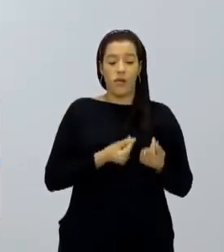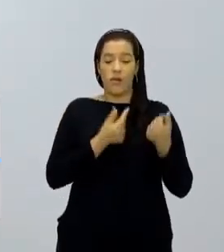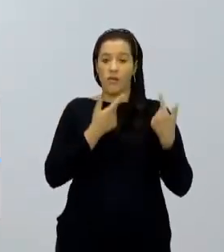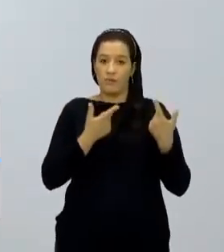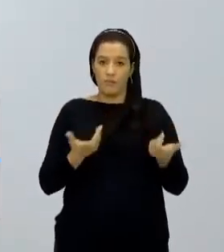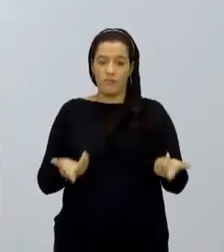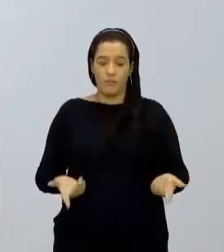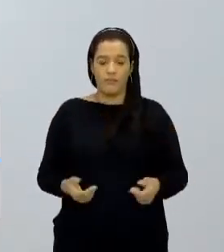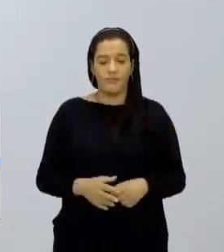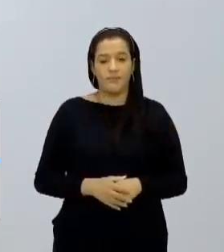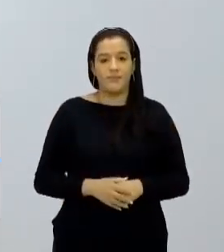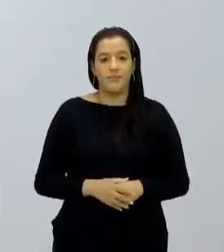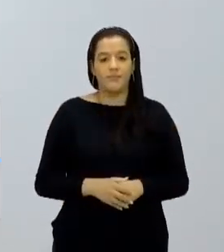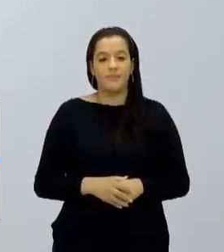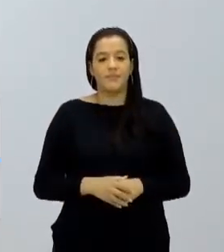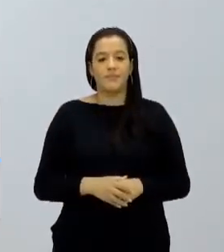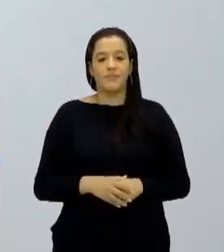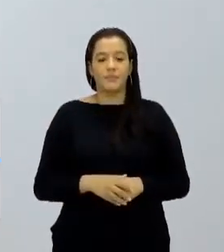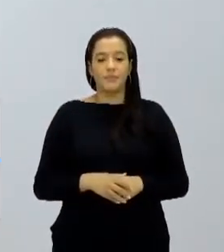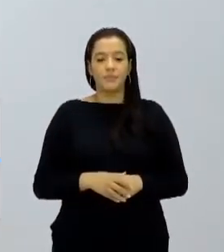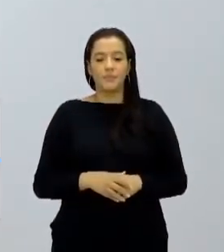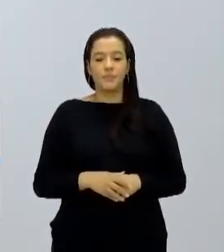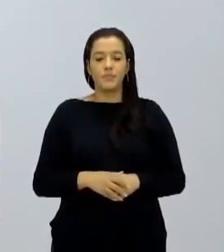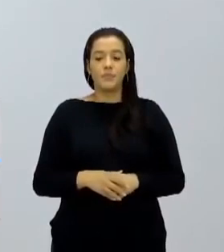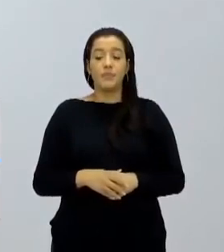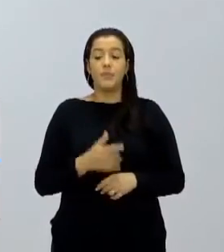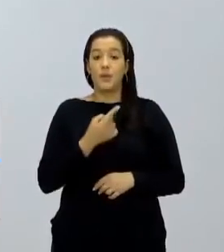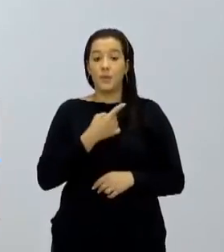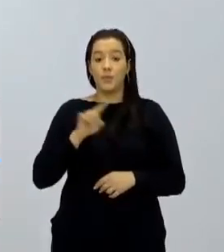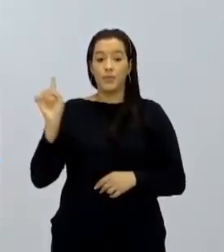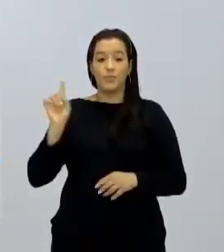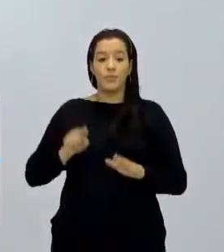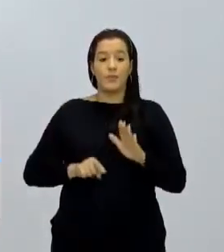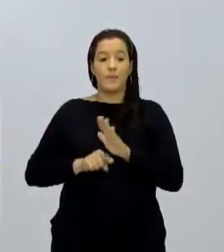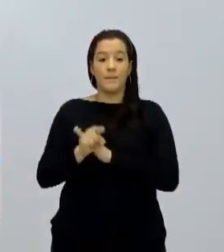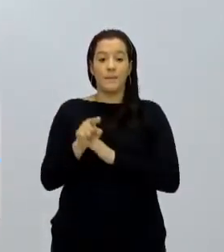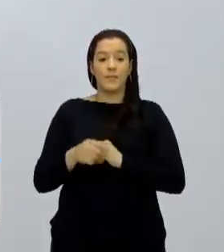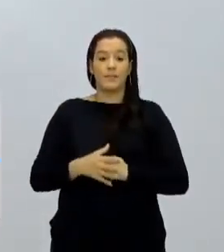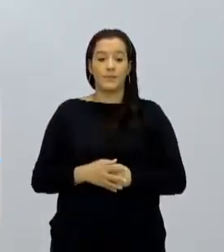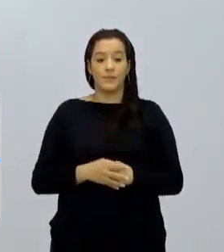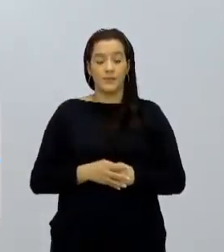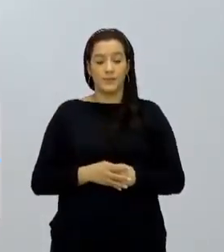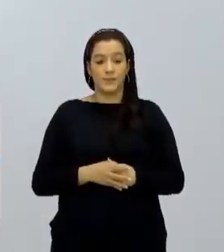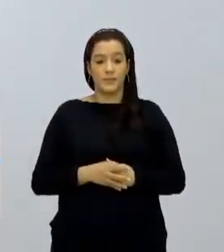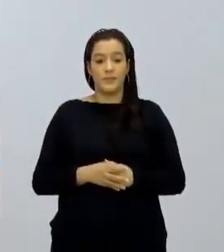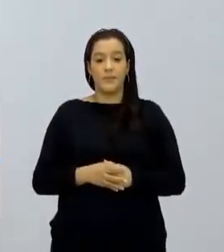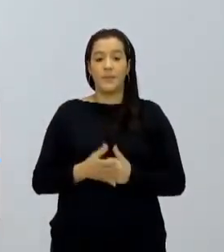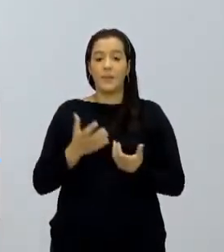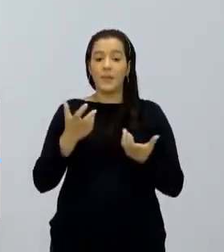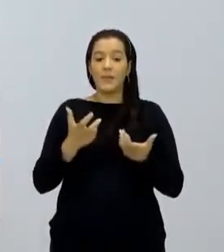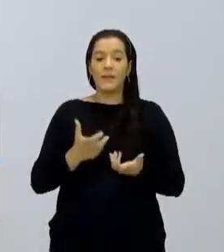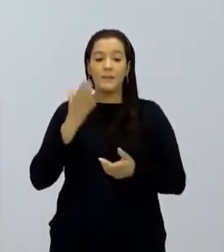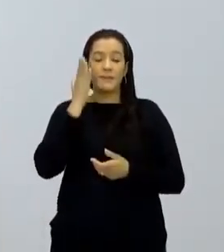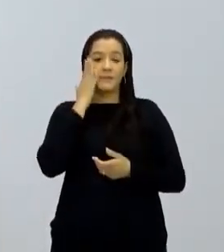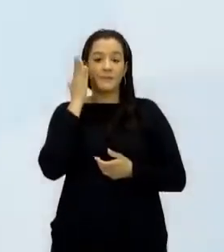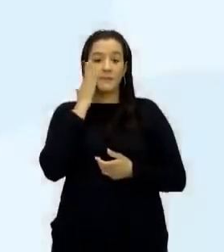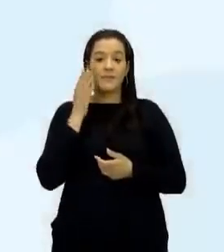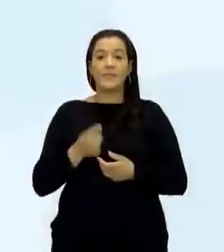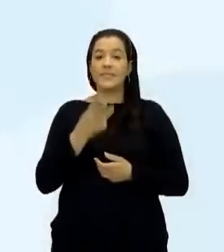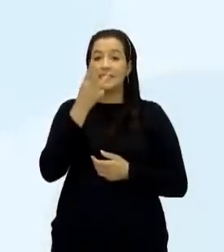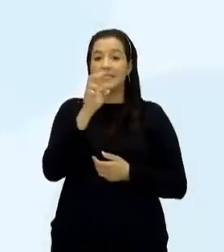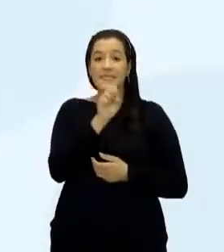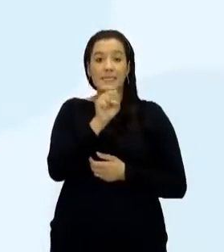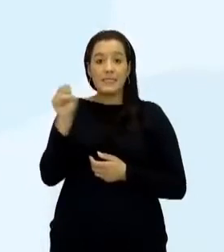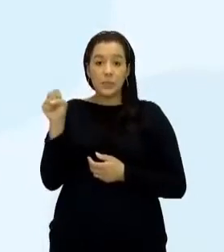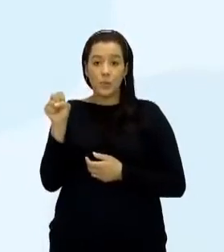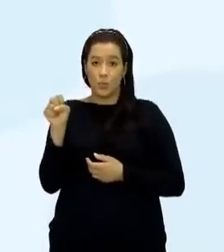mais claro, né? Bom, dito isso, a última questão, mas não menos importante, eu quero saber o seguinte, ó, eu vou dar 30 segundos para você